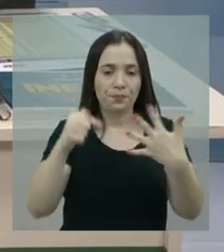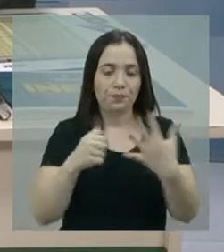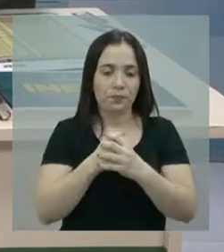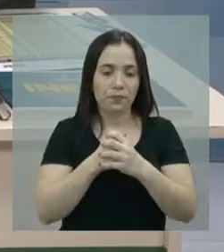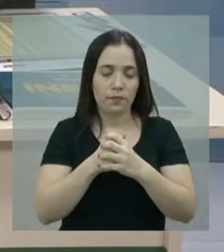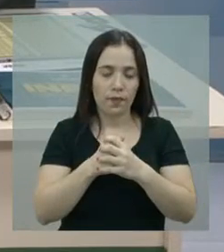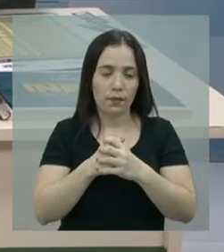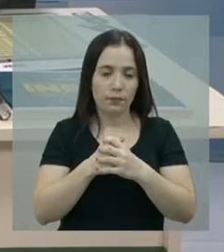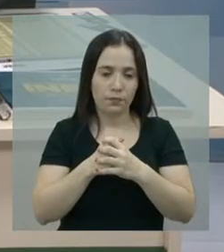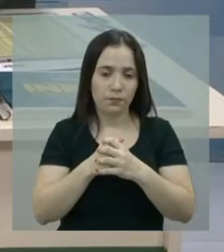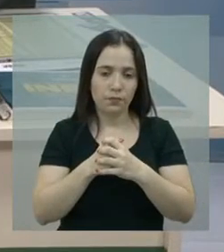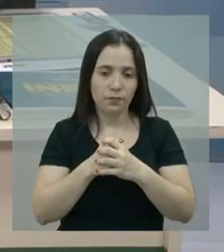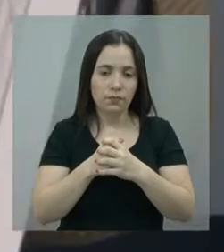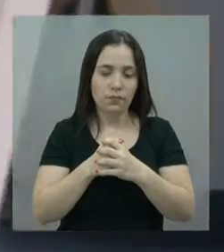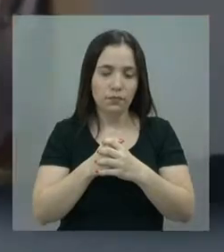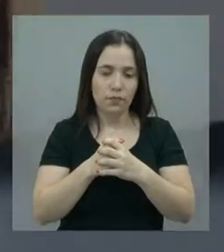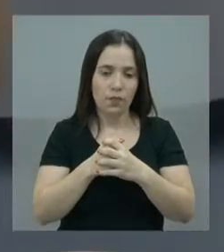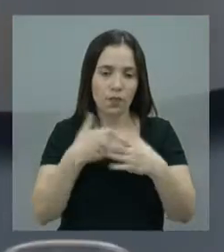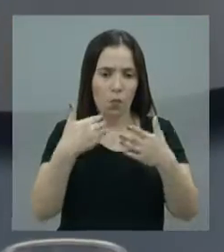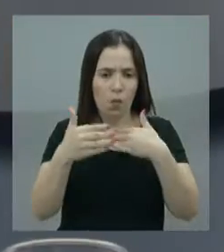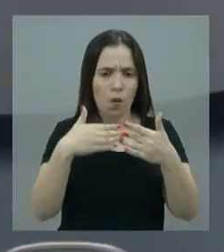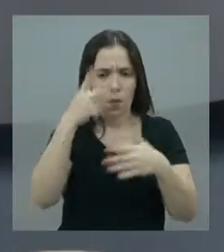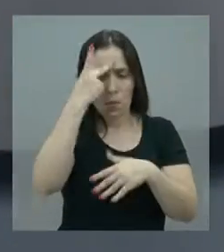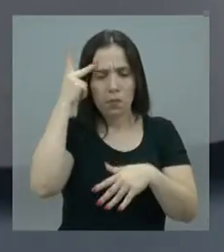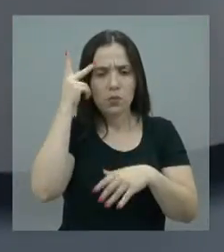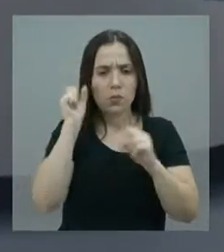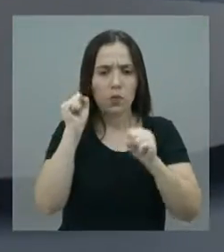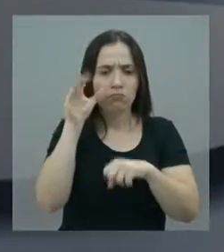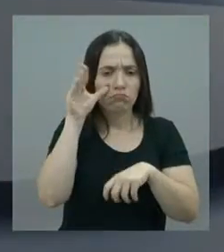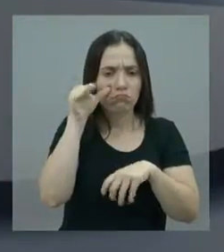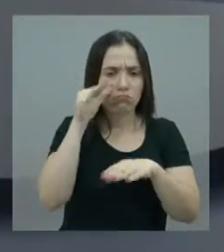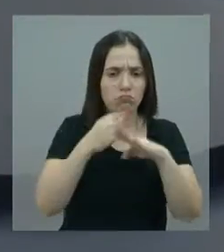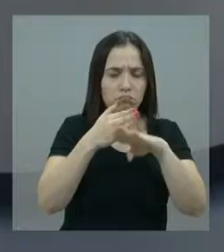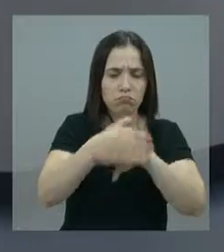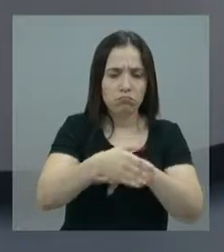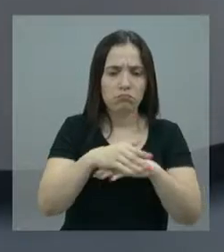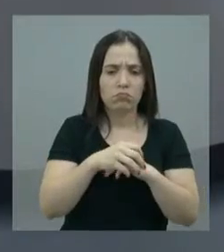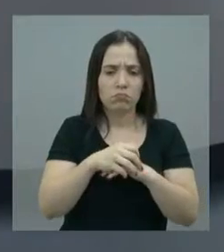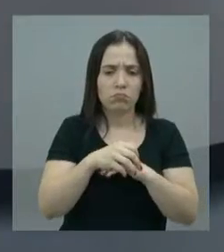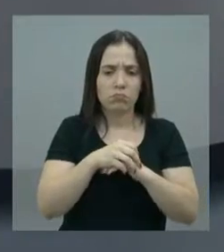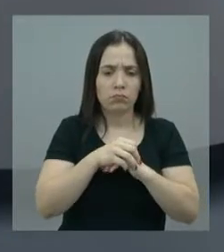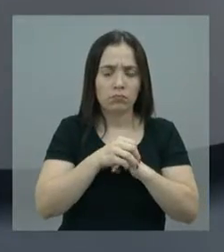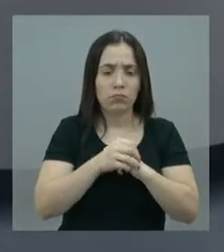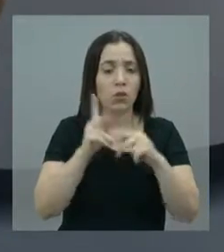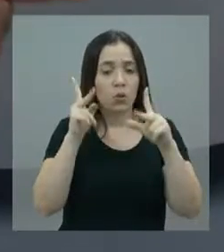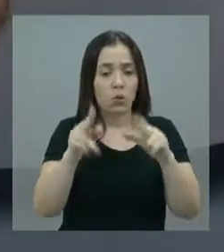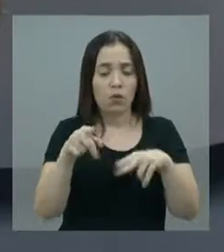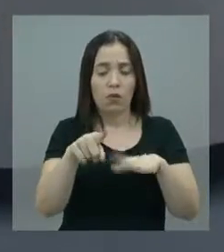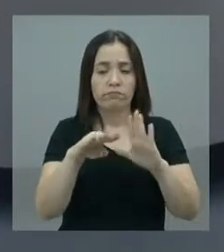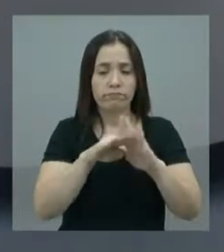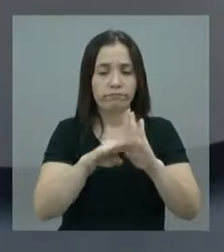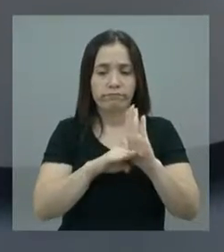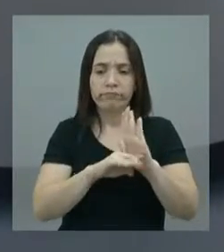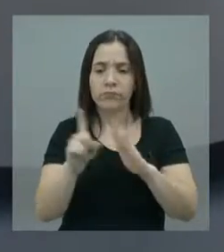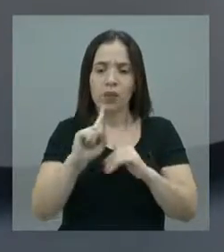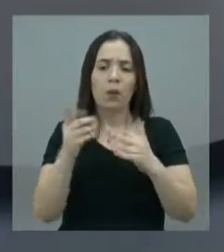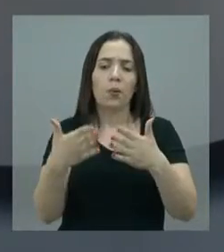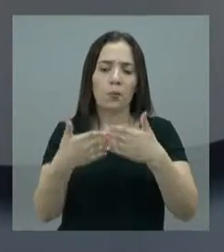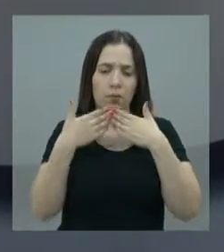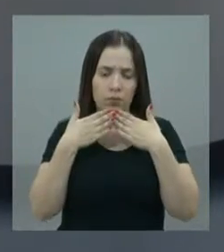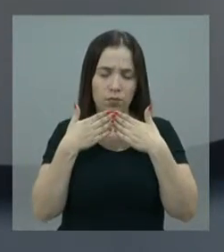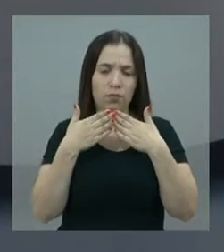pessoa, João, desculpa me interromper, pode ter acesso a esse boletim? Dessa forma, tem que